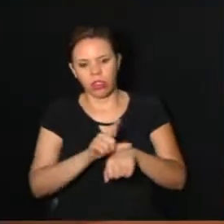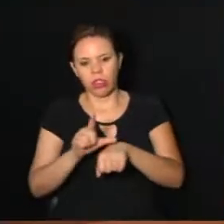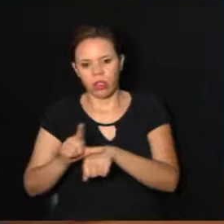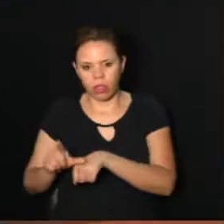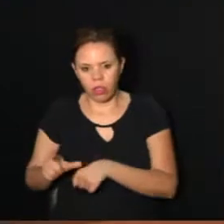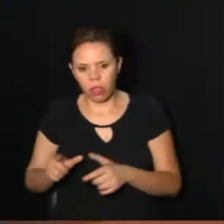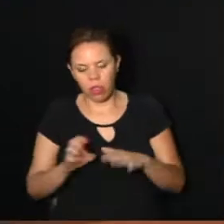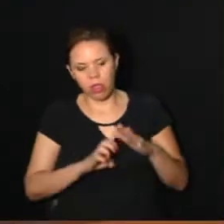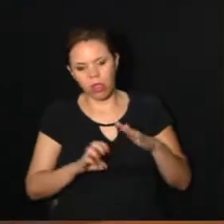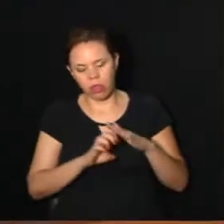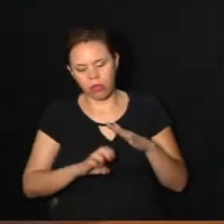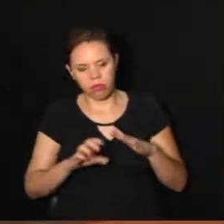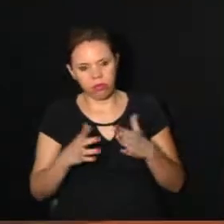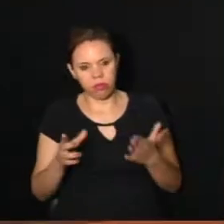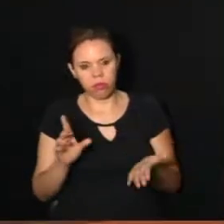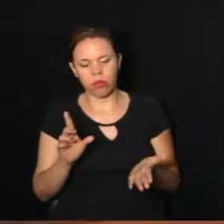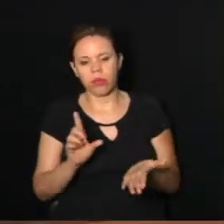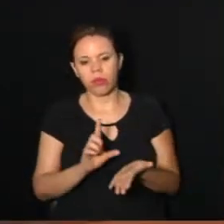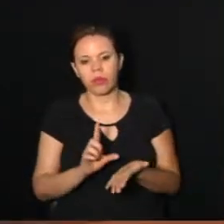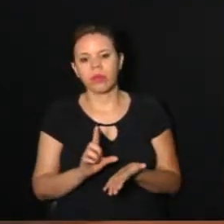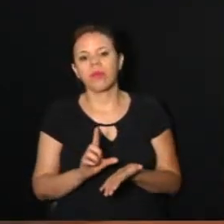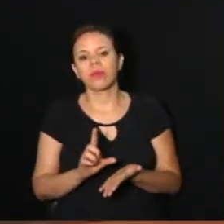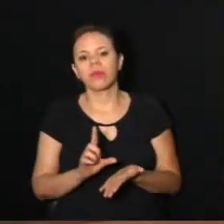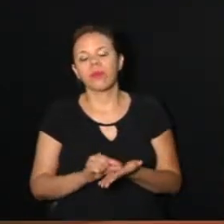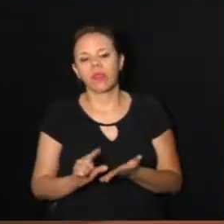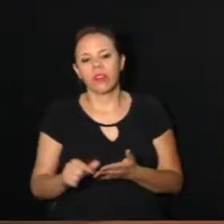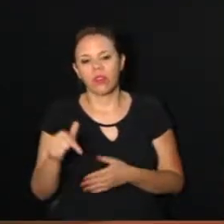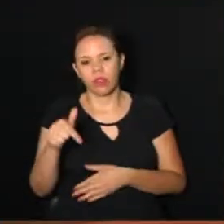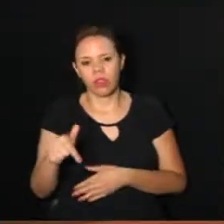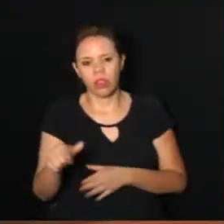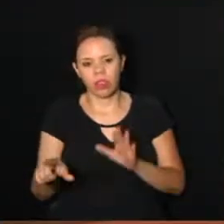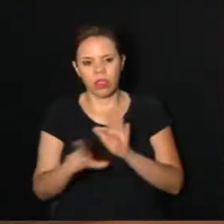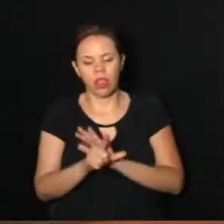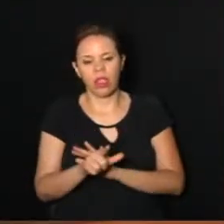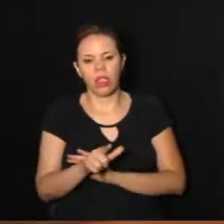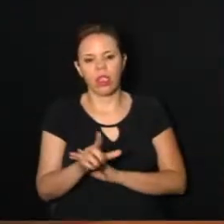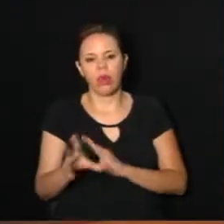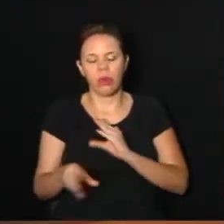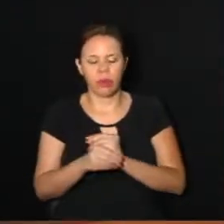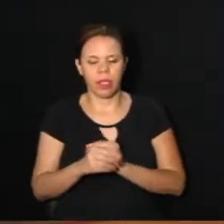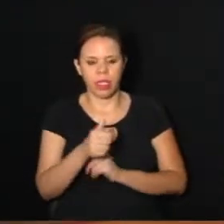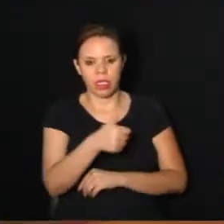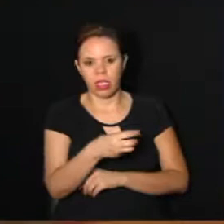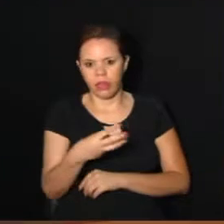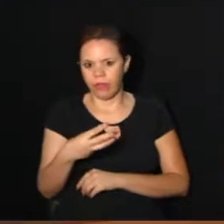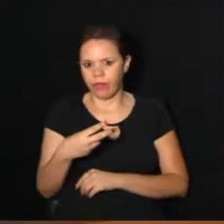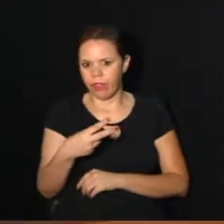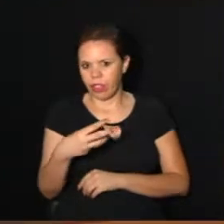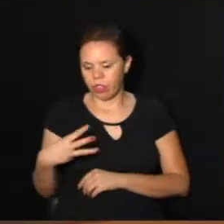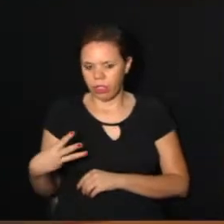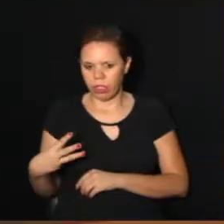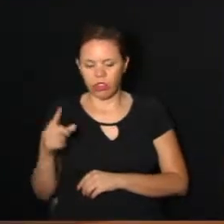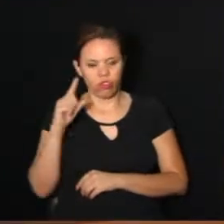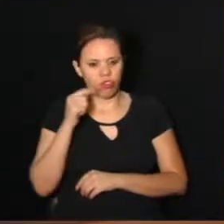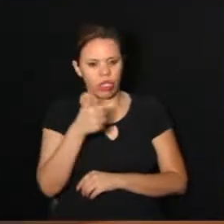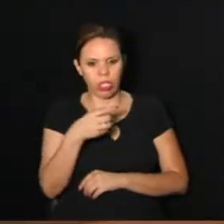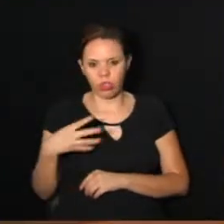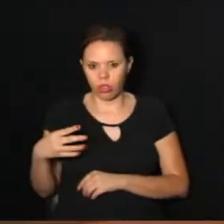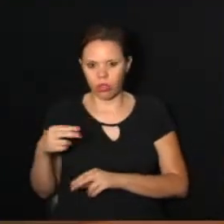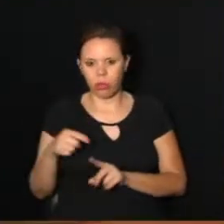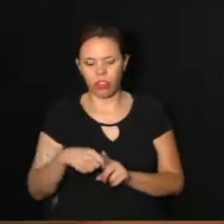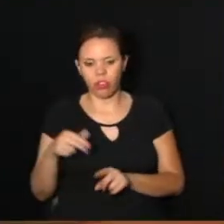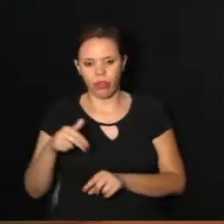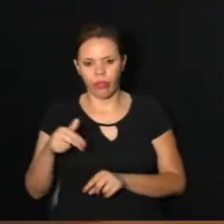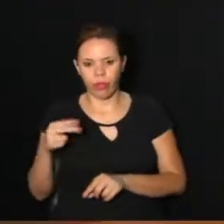previsto no artigo 7º, caput da Lei Complementar 123, de 14 de novembro de